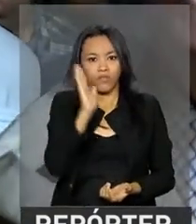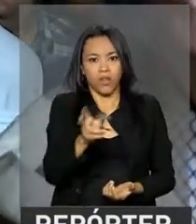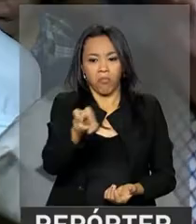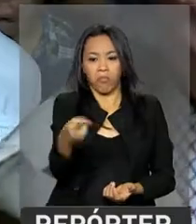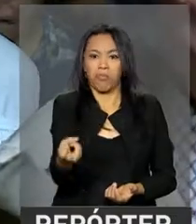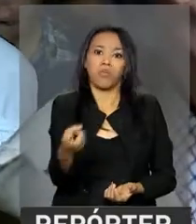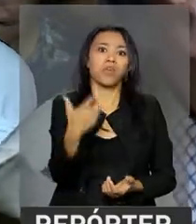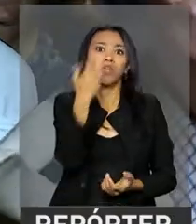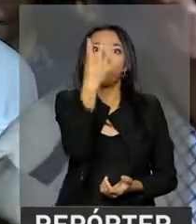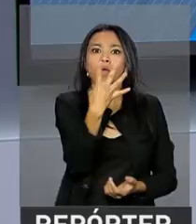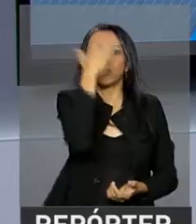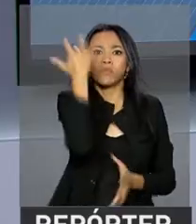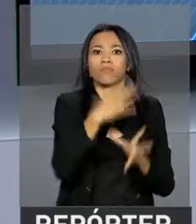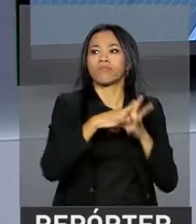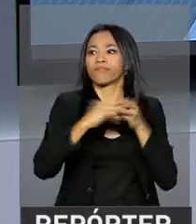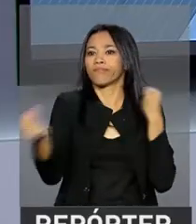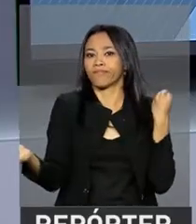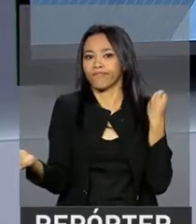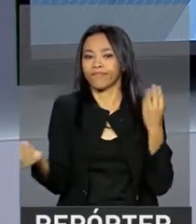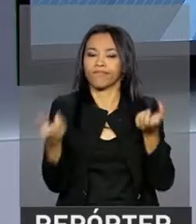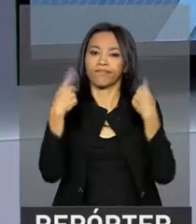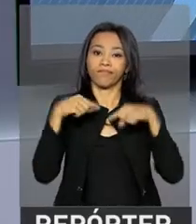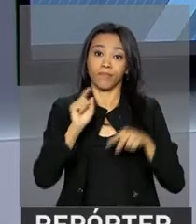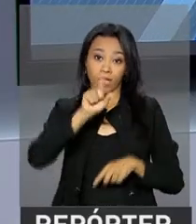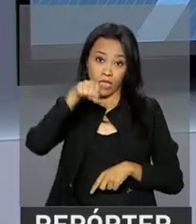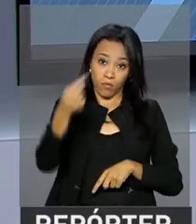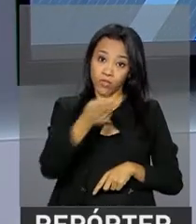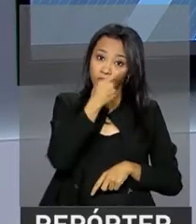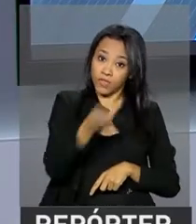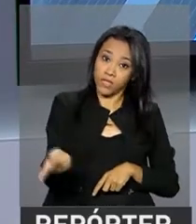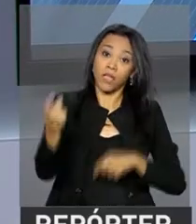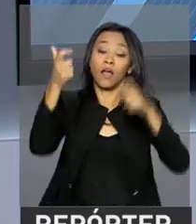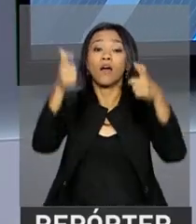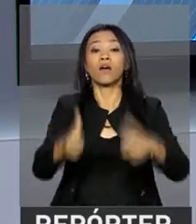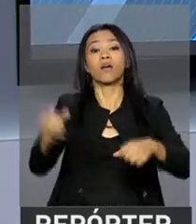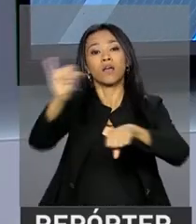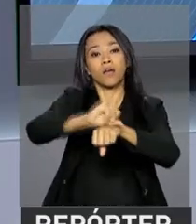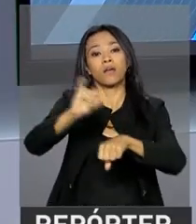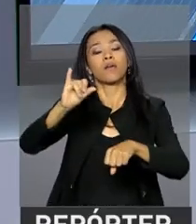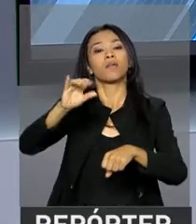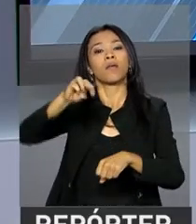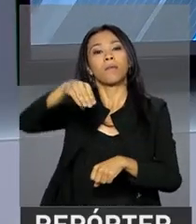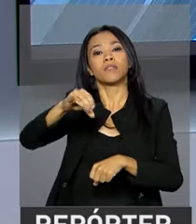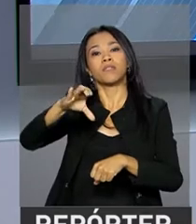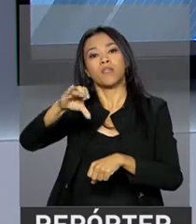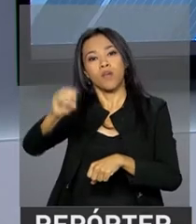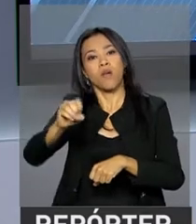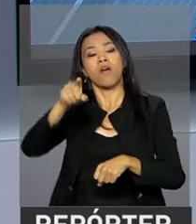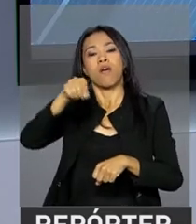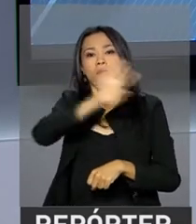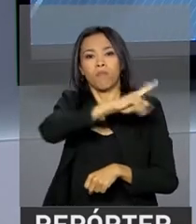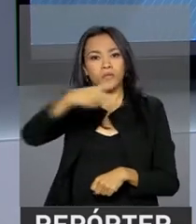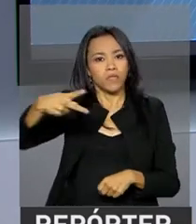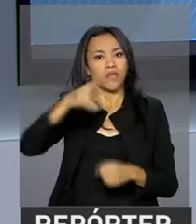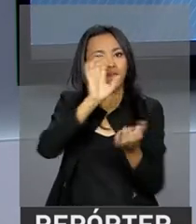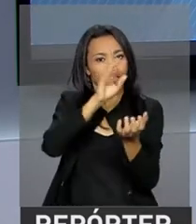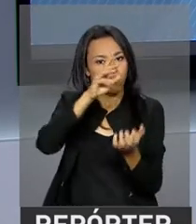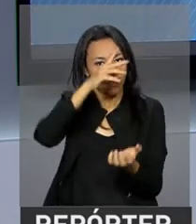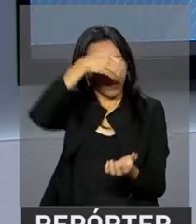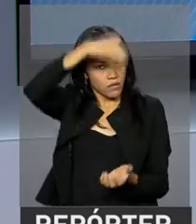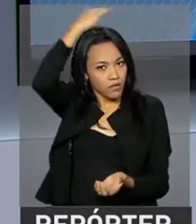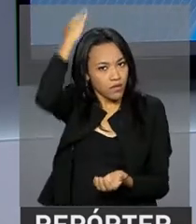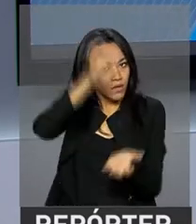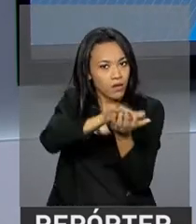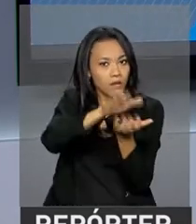notícia desaparecidos e depois de visitar maceió neste domingo presidente michel temer foi a recife para verificar a